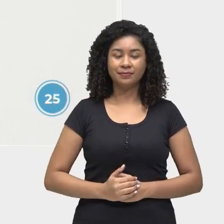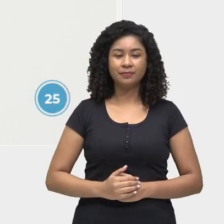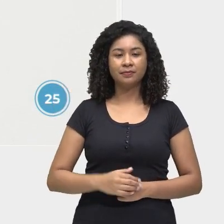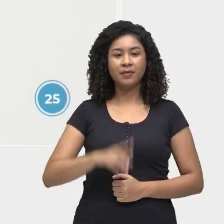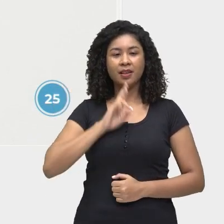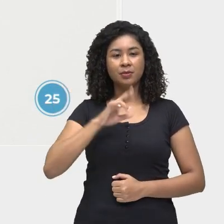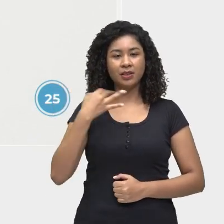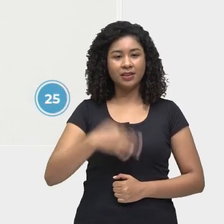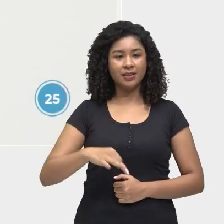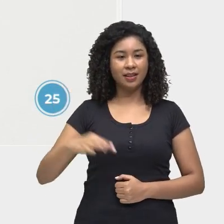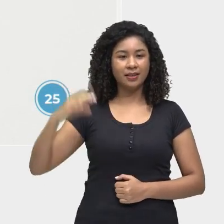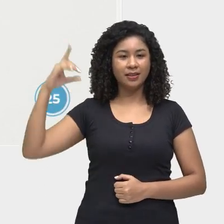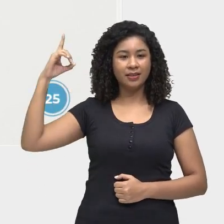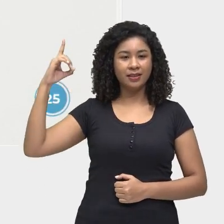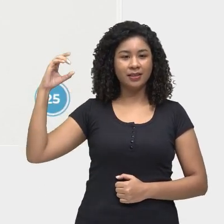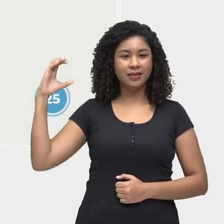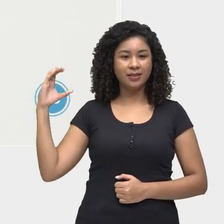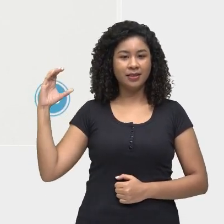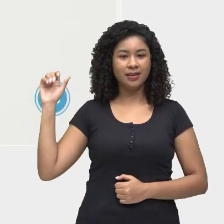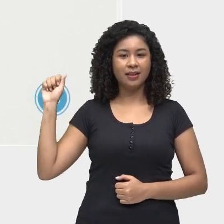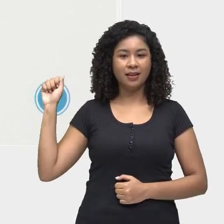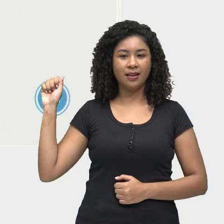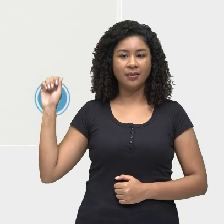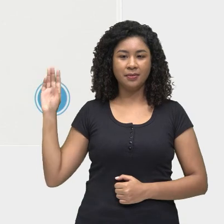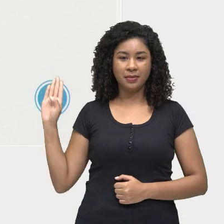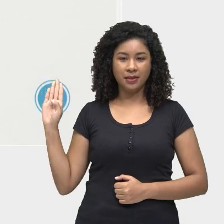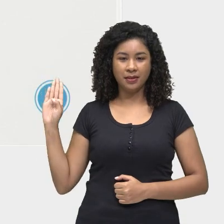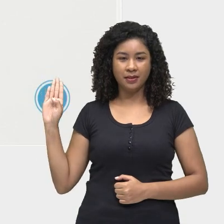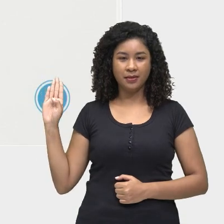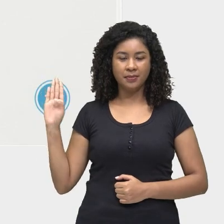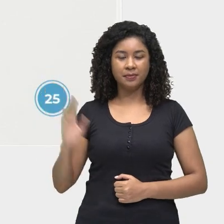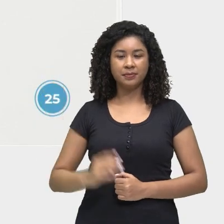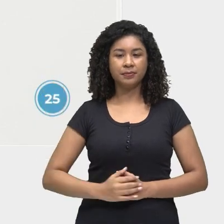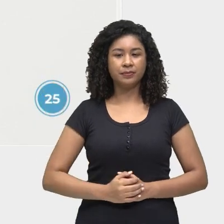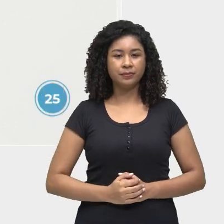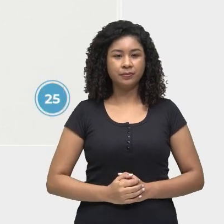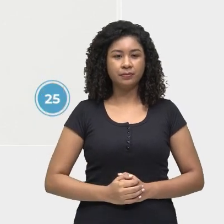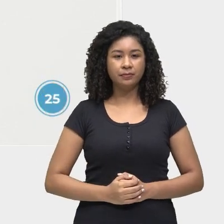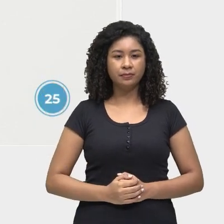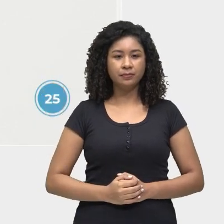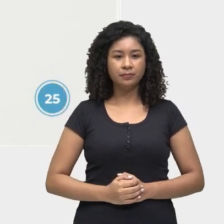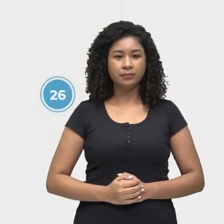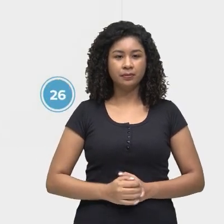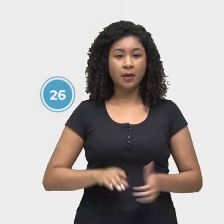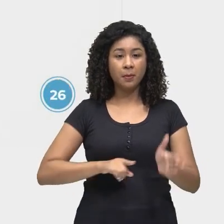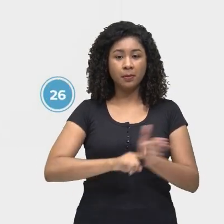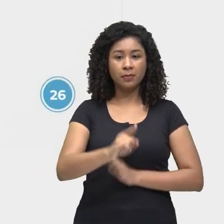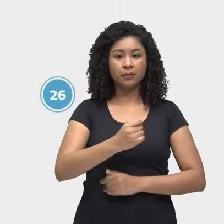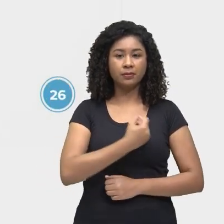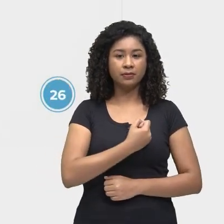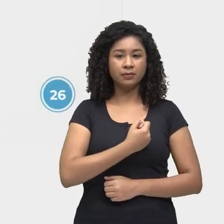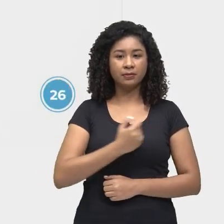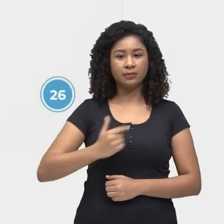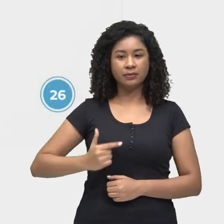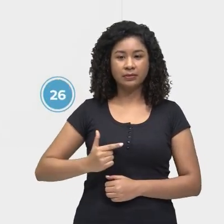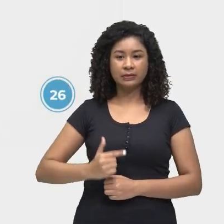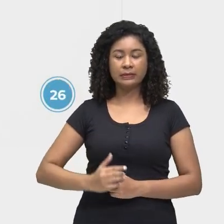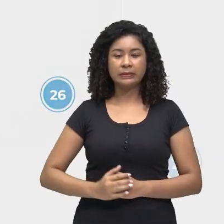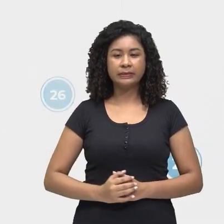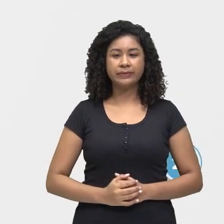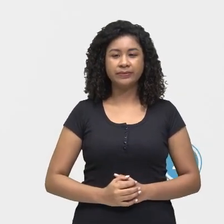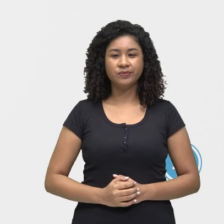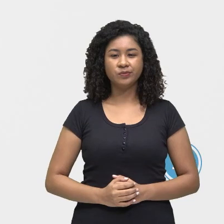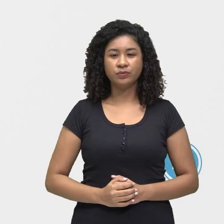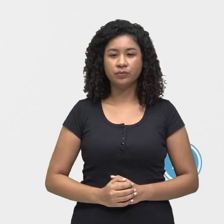C, A, B, certo? A segunda questão, nós temos, eu pedi para que